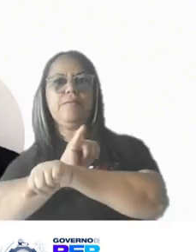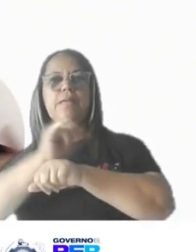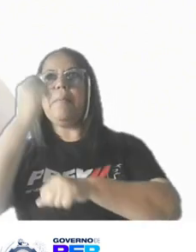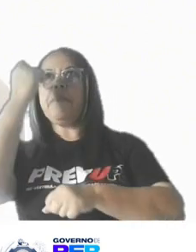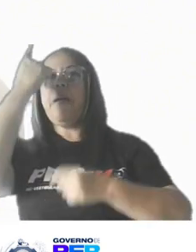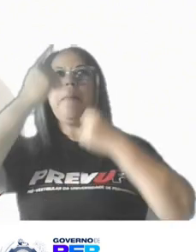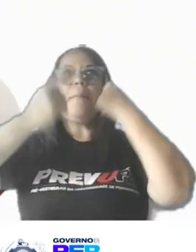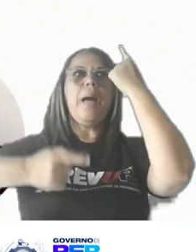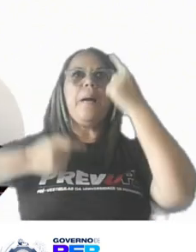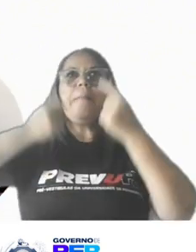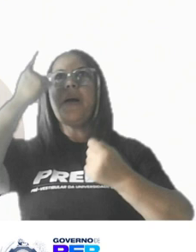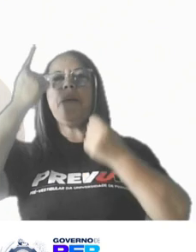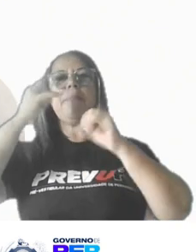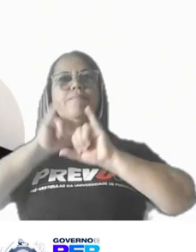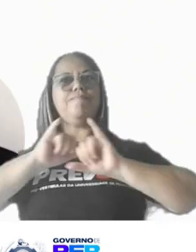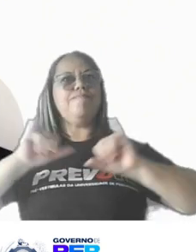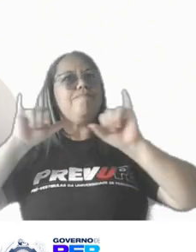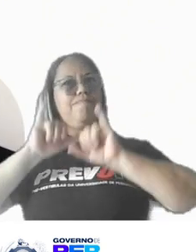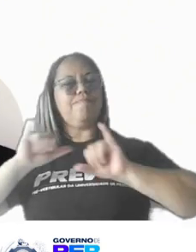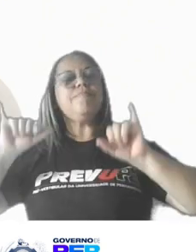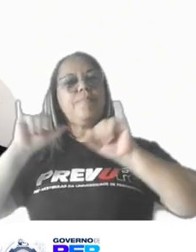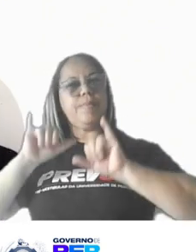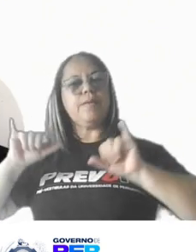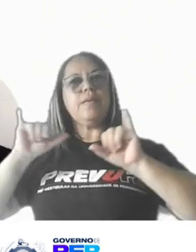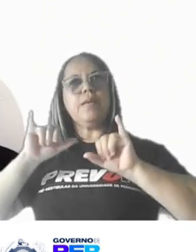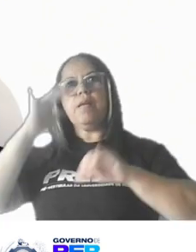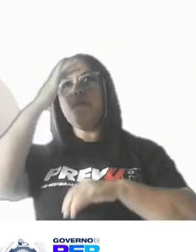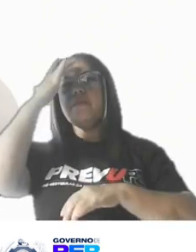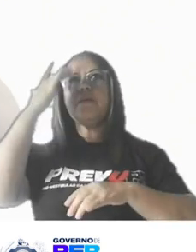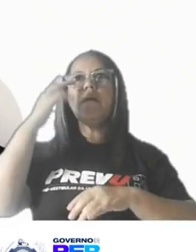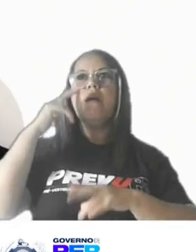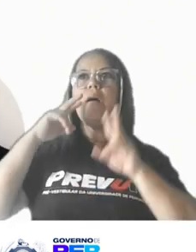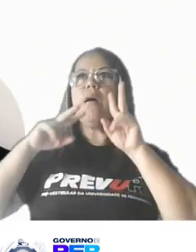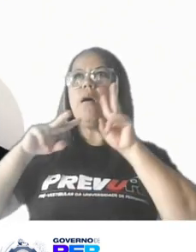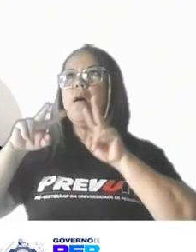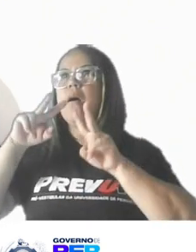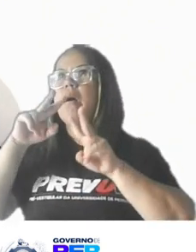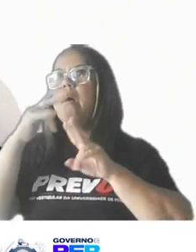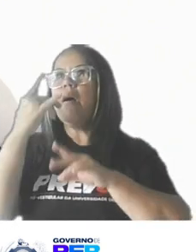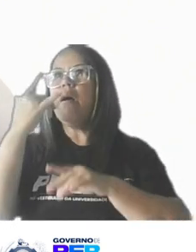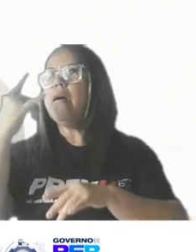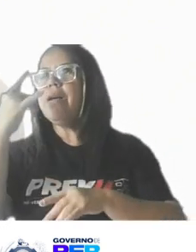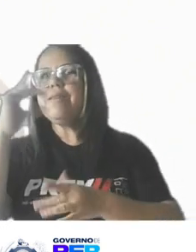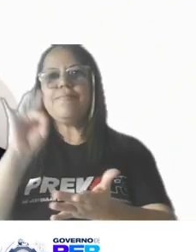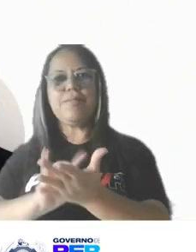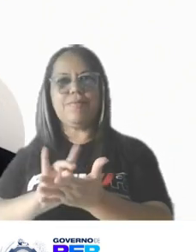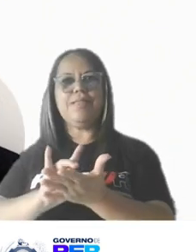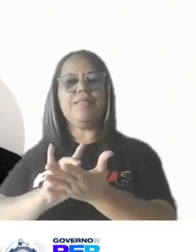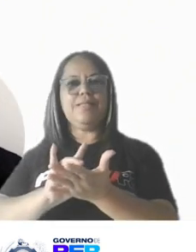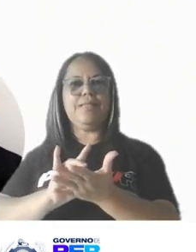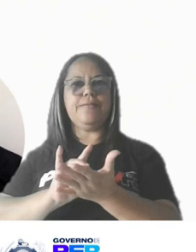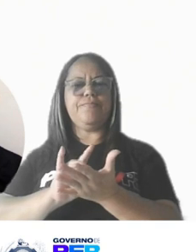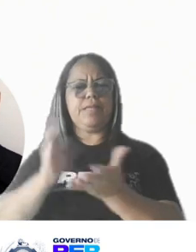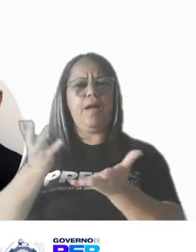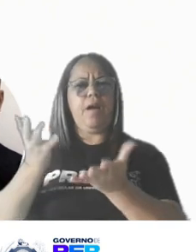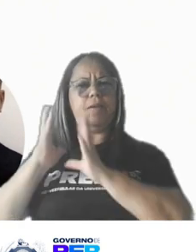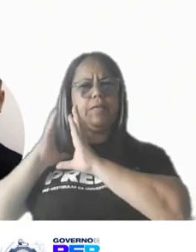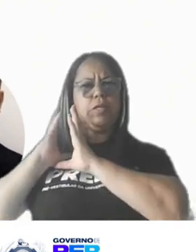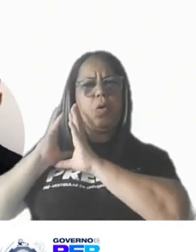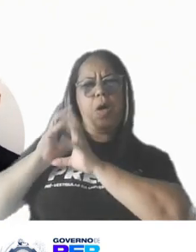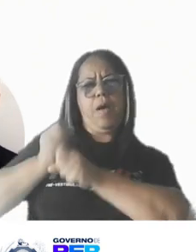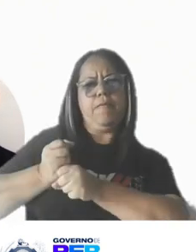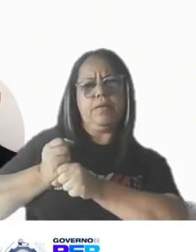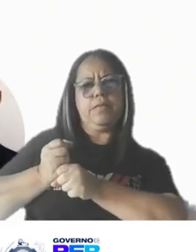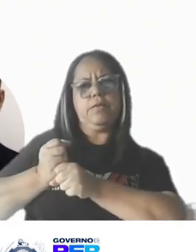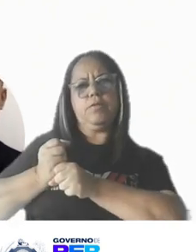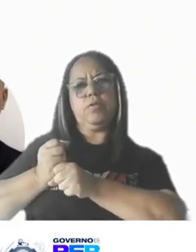mais criativa, vai ser a propaganda, e aí vai chamar mais atenção do leitor de fato. Vamos fazer uma revisãozinha aqui